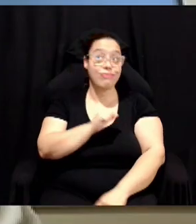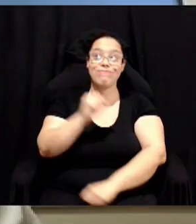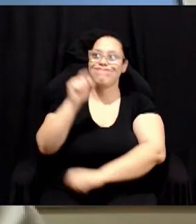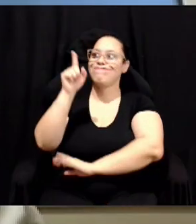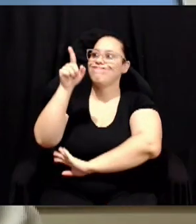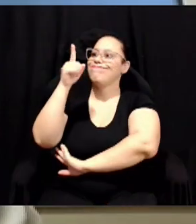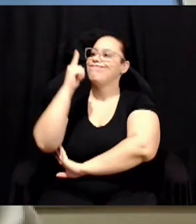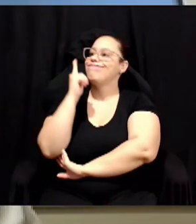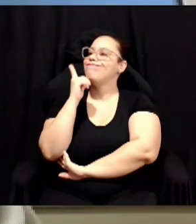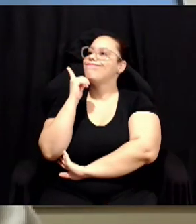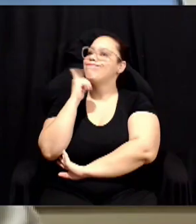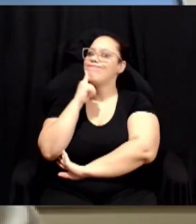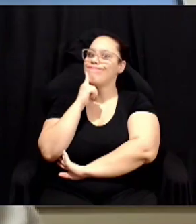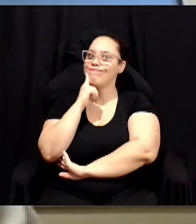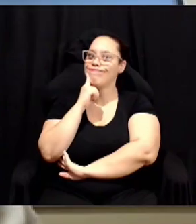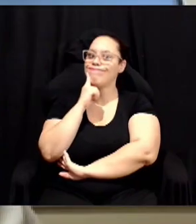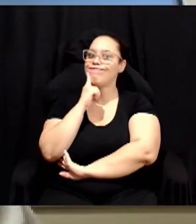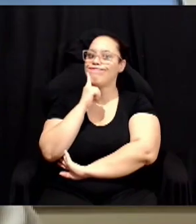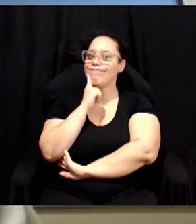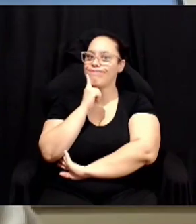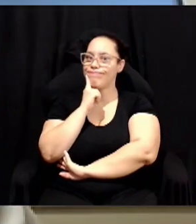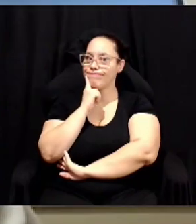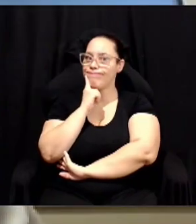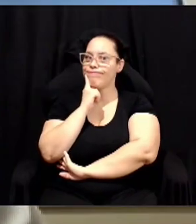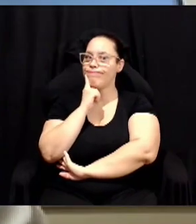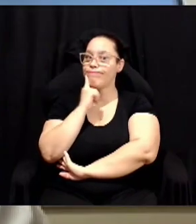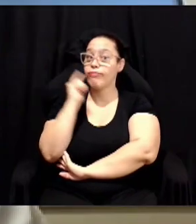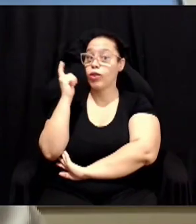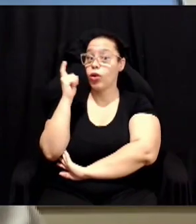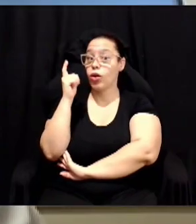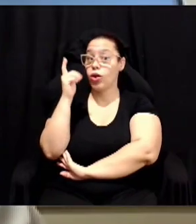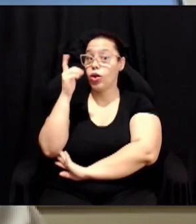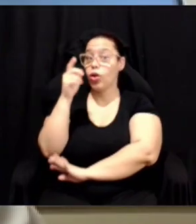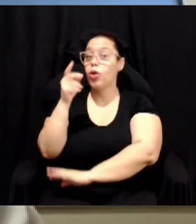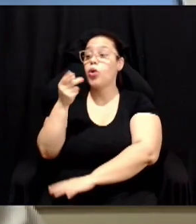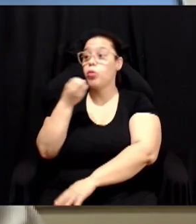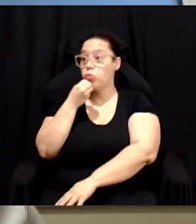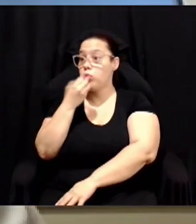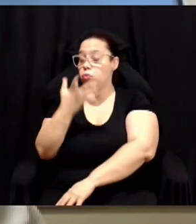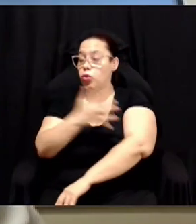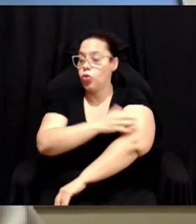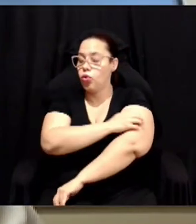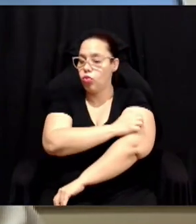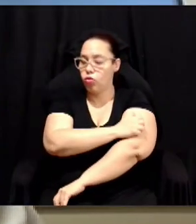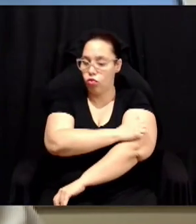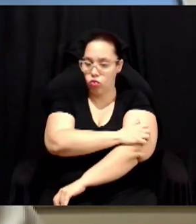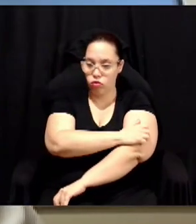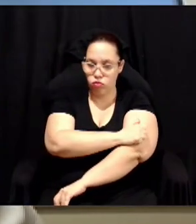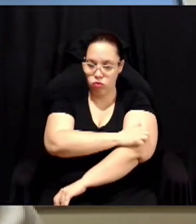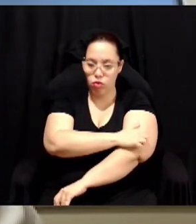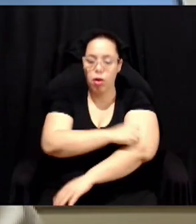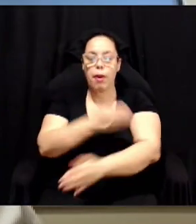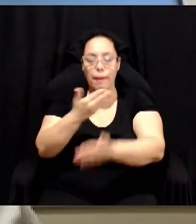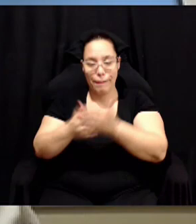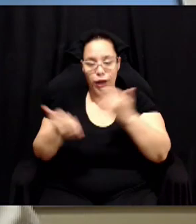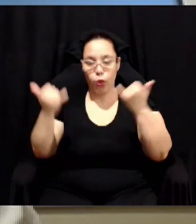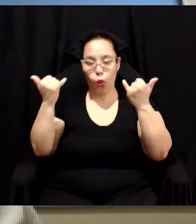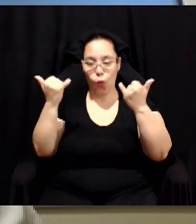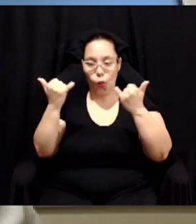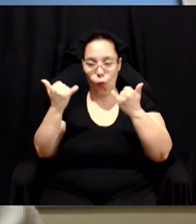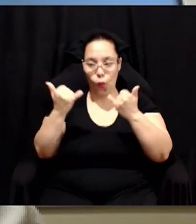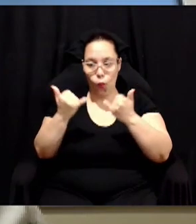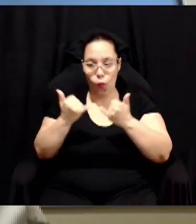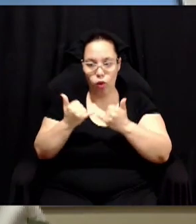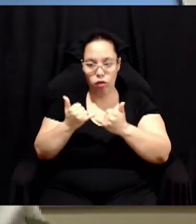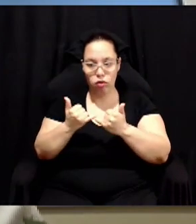Assim, algumas pessoas, poxa, isso é uma boa lembrança. Algumas pessoas perdem peso de maneira